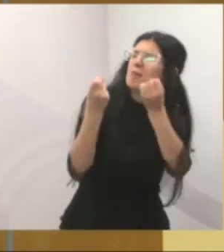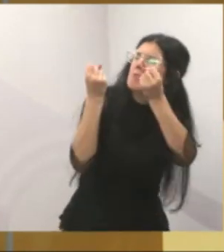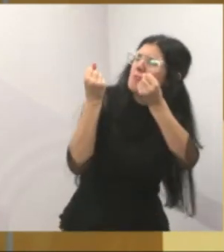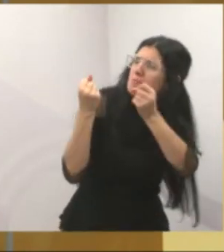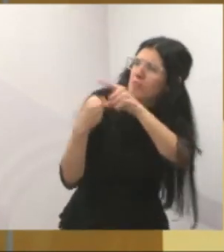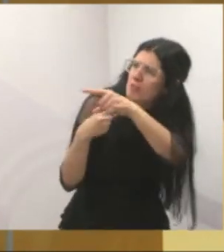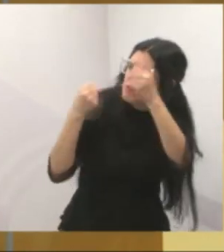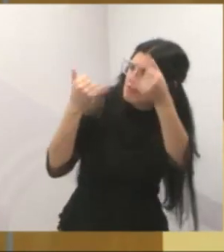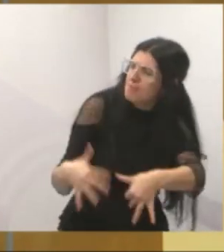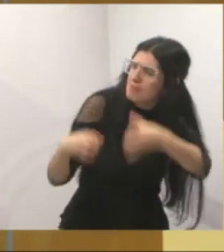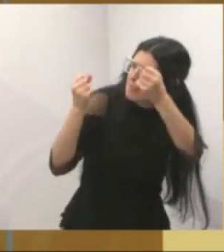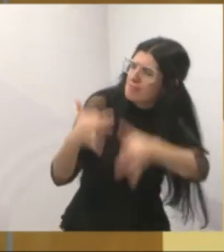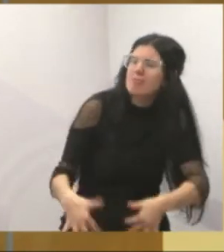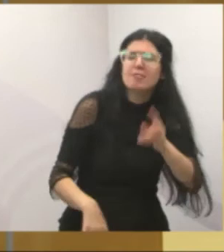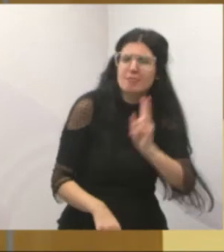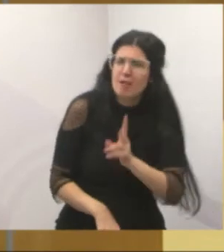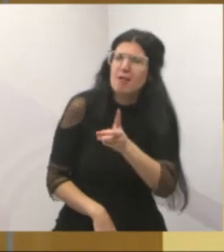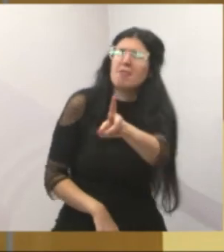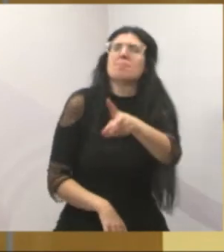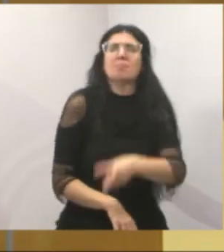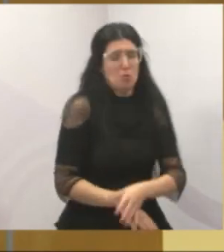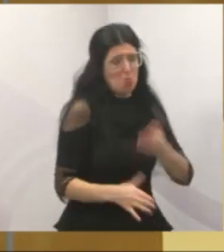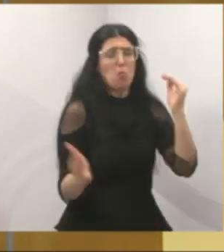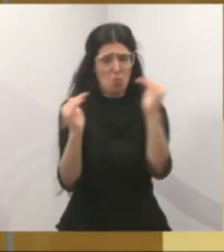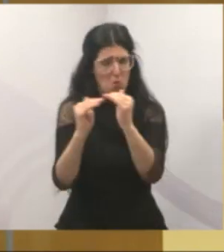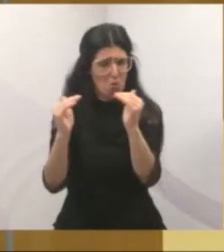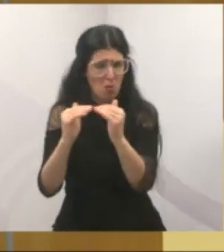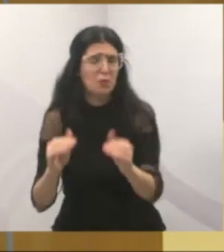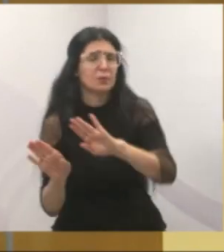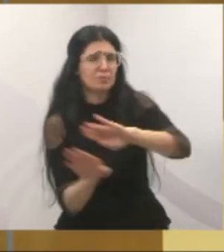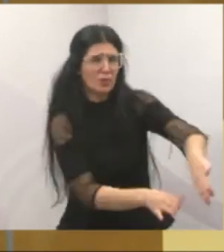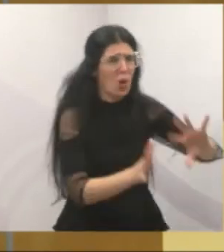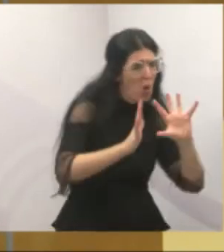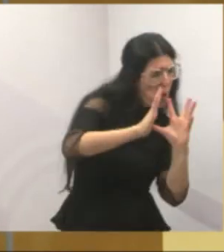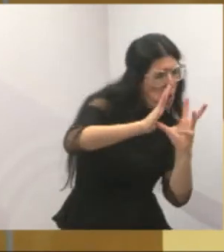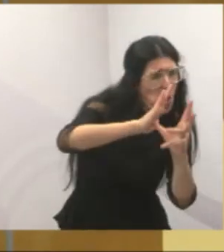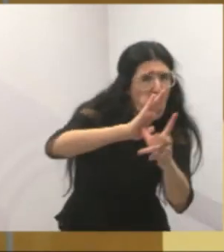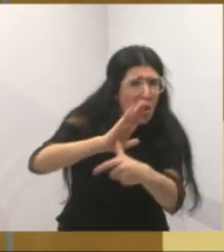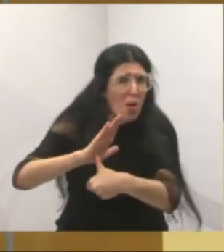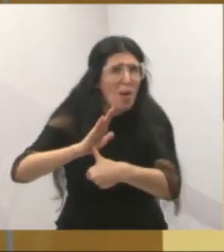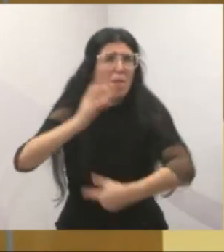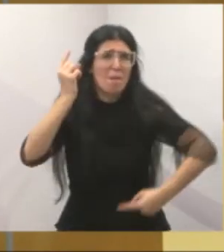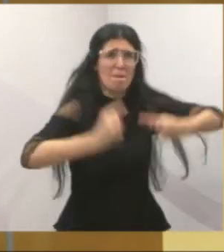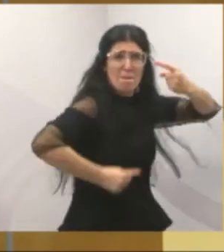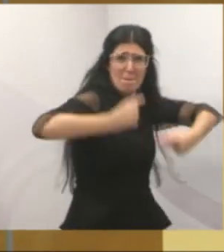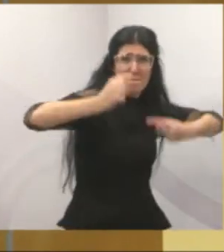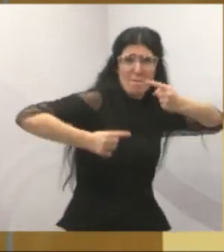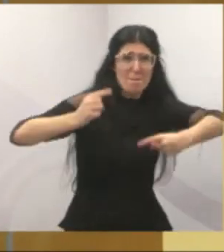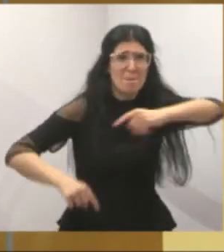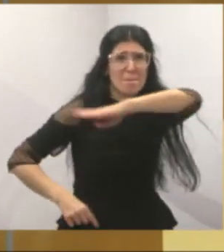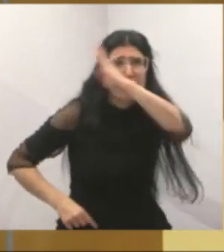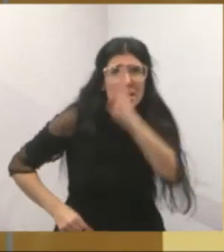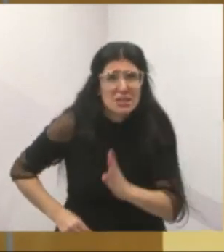sentido. E dizer que a corrupção no nosso país, ela está em todo lugar.